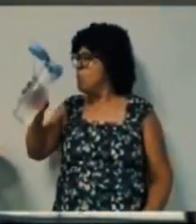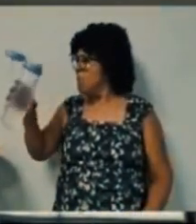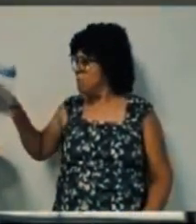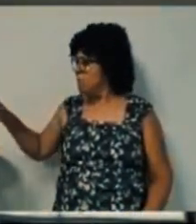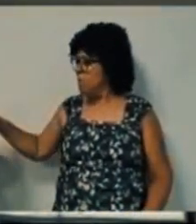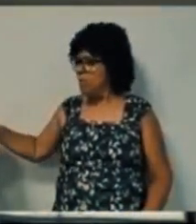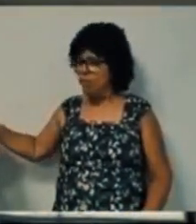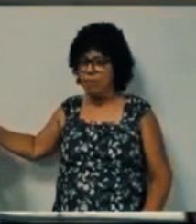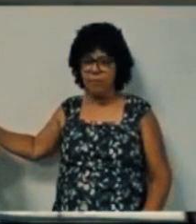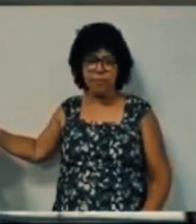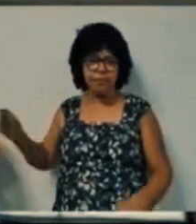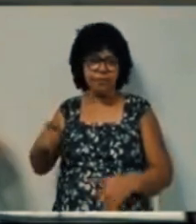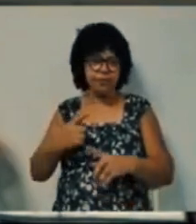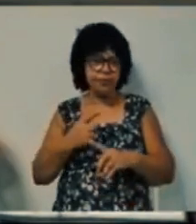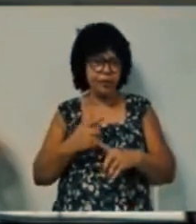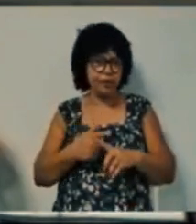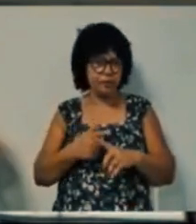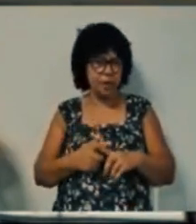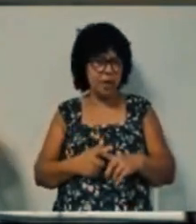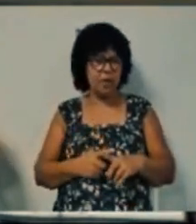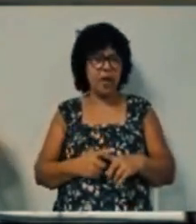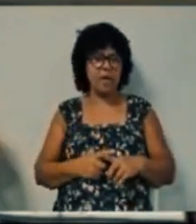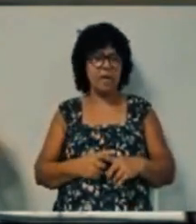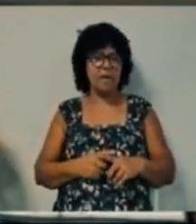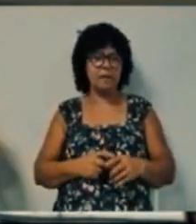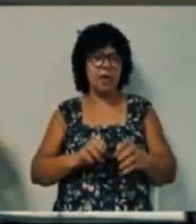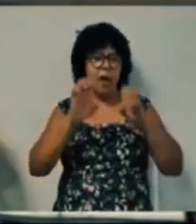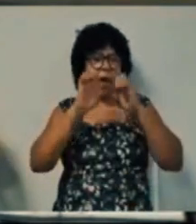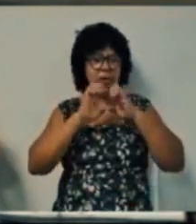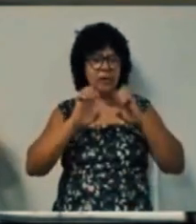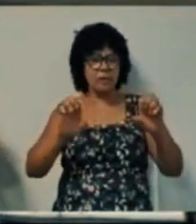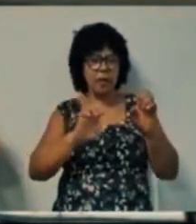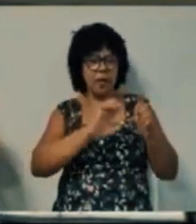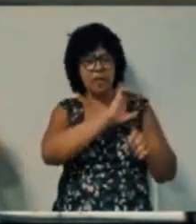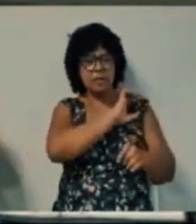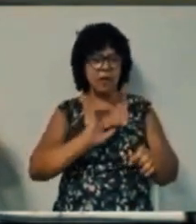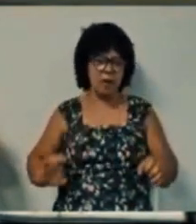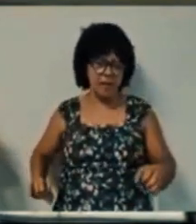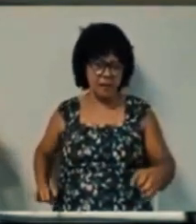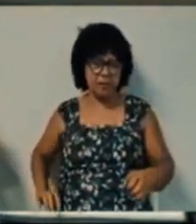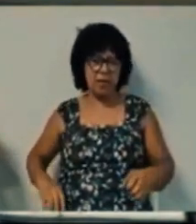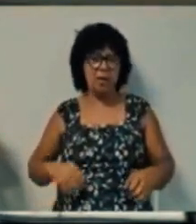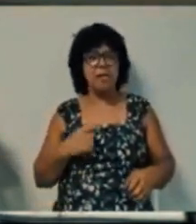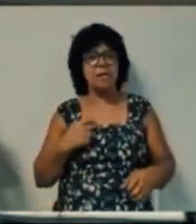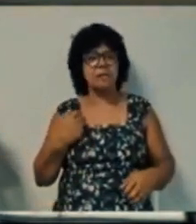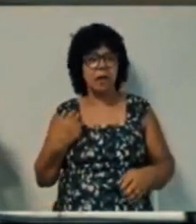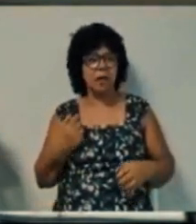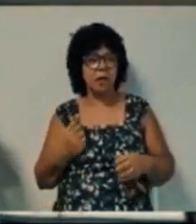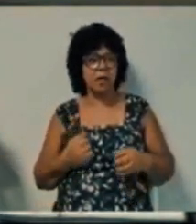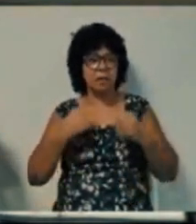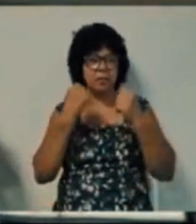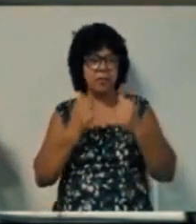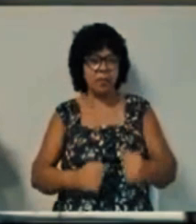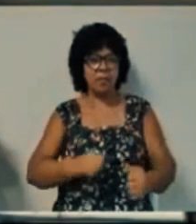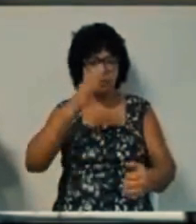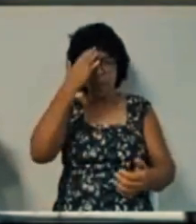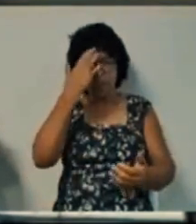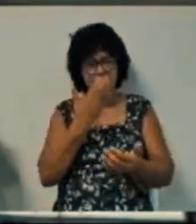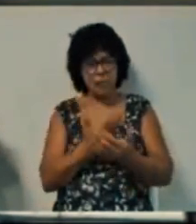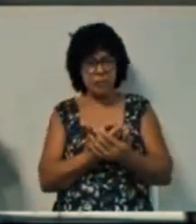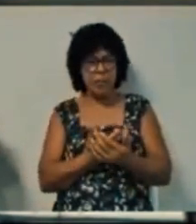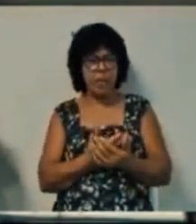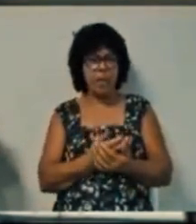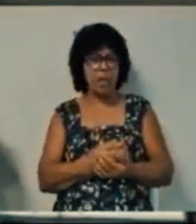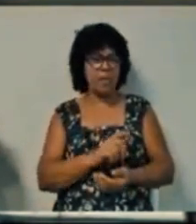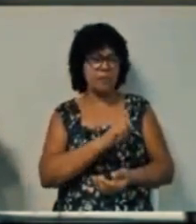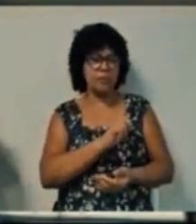aqueles que creem. Aleluia! Não há problema impossível que Ele